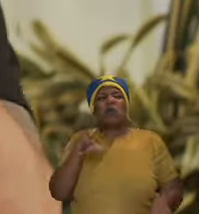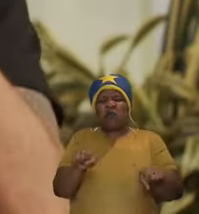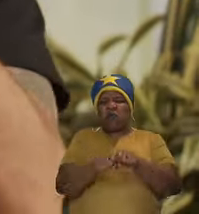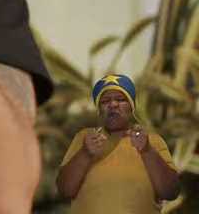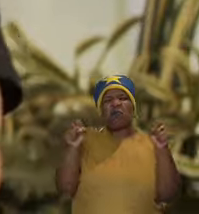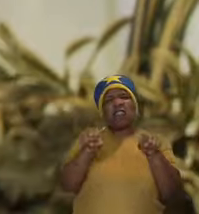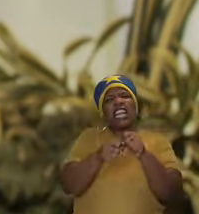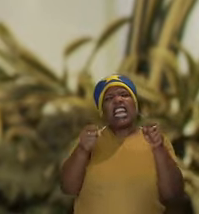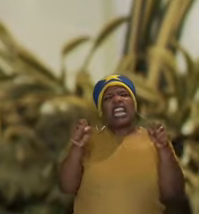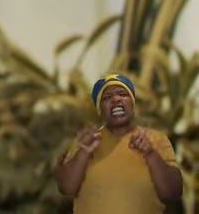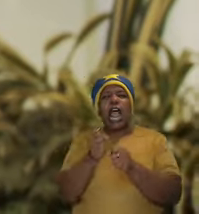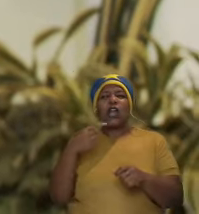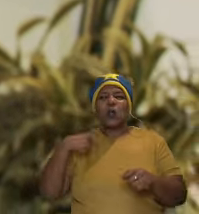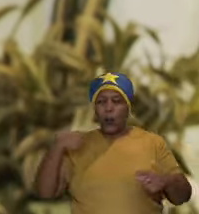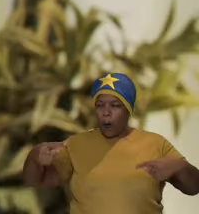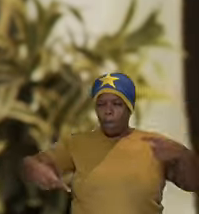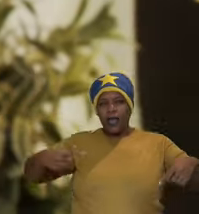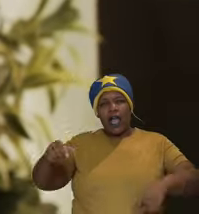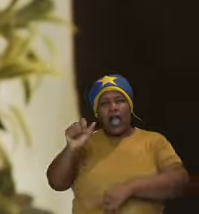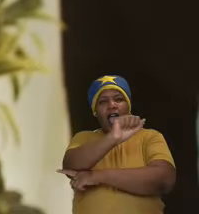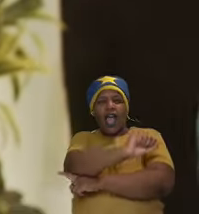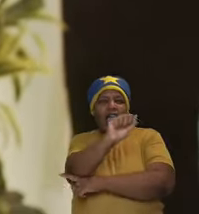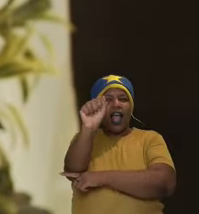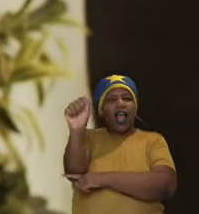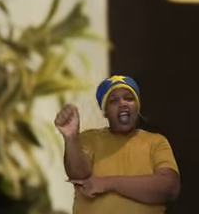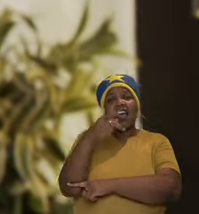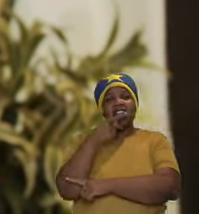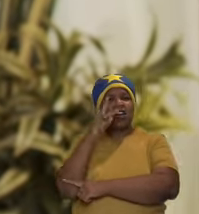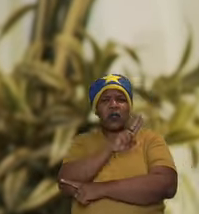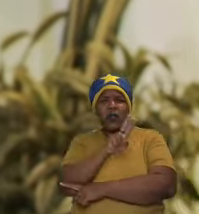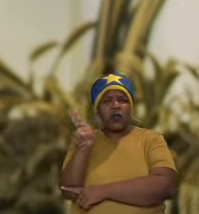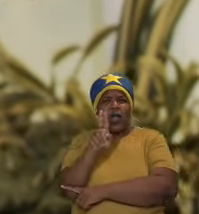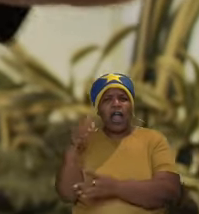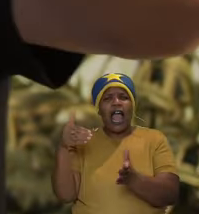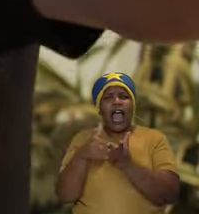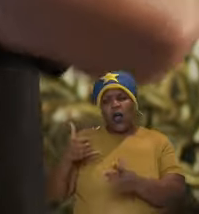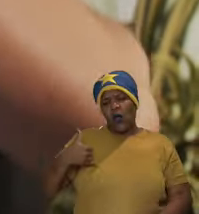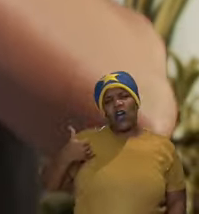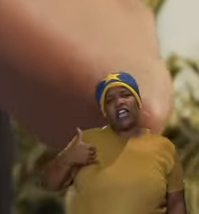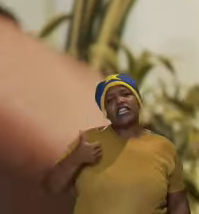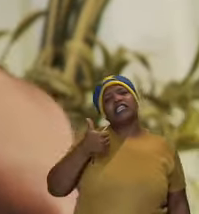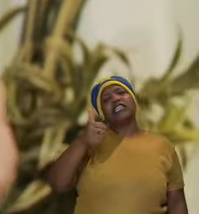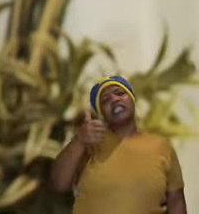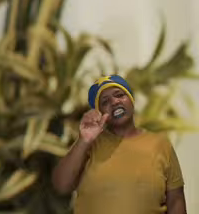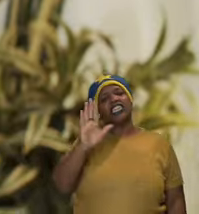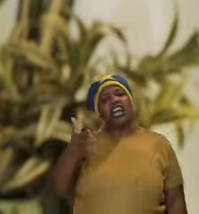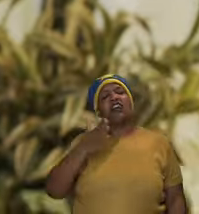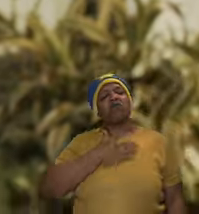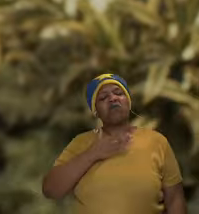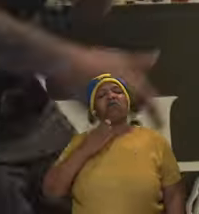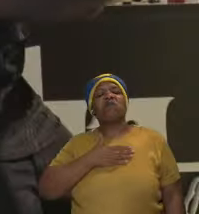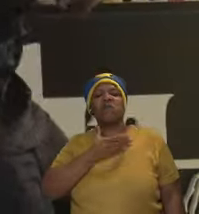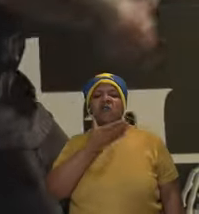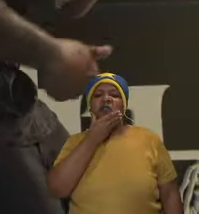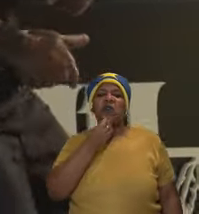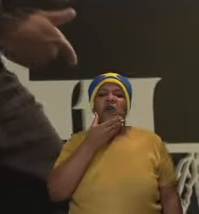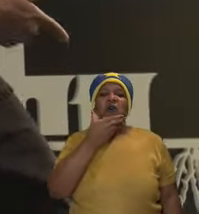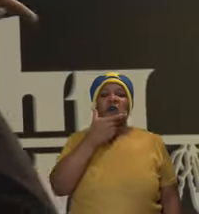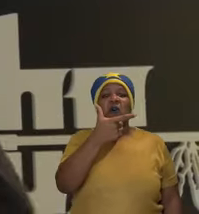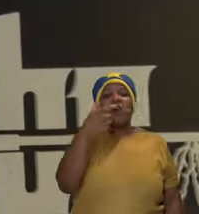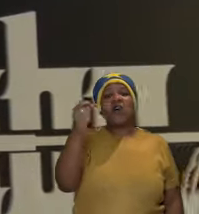as Firestone. Sem nan, sem Danone, aos 11 já era homem. Aos 20 já adesivei meu Opala